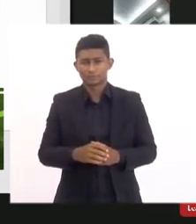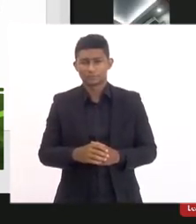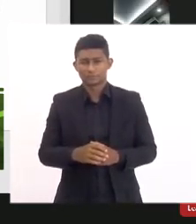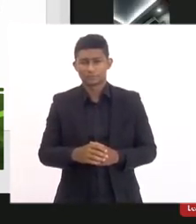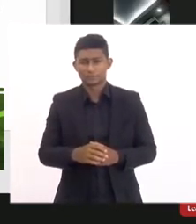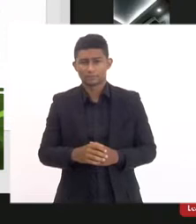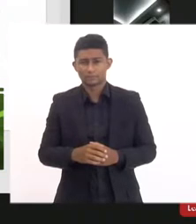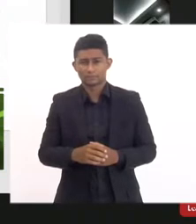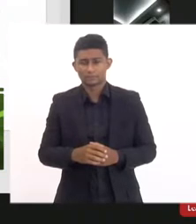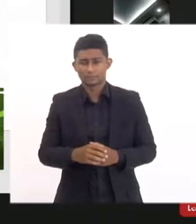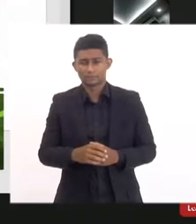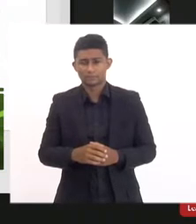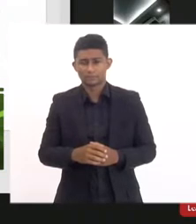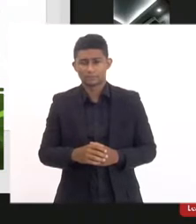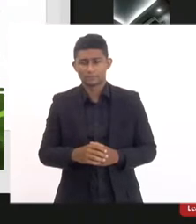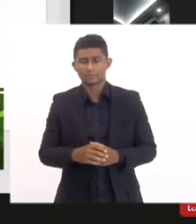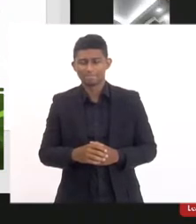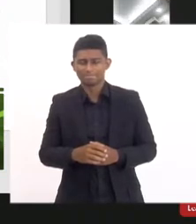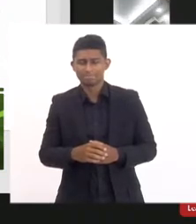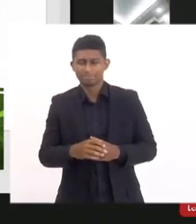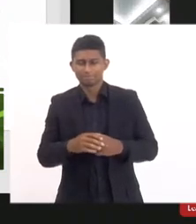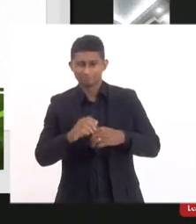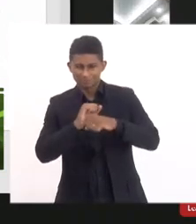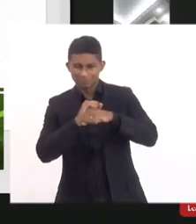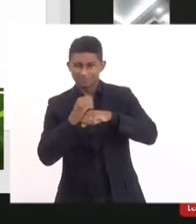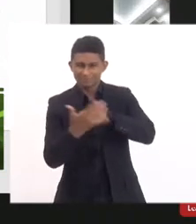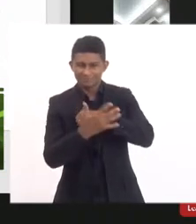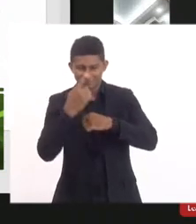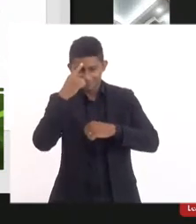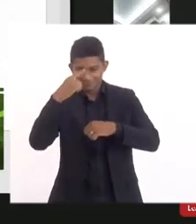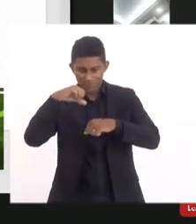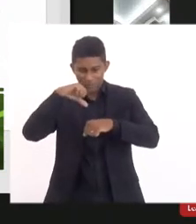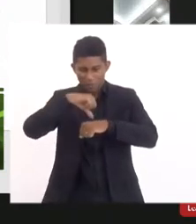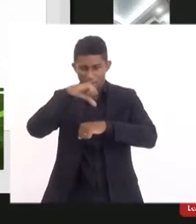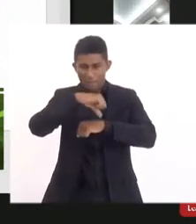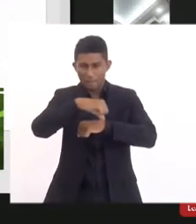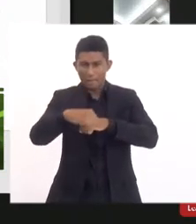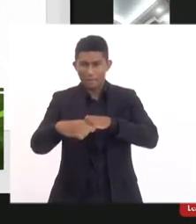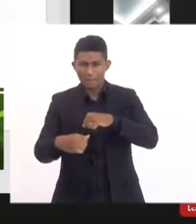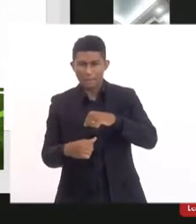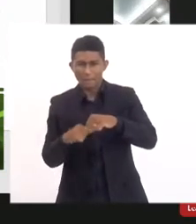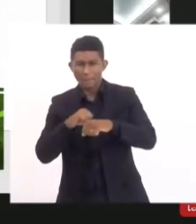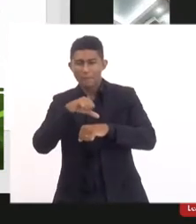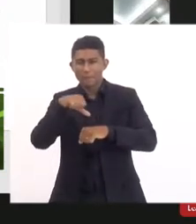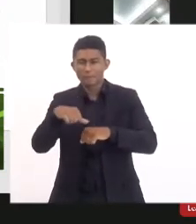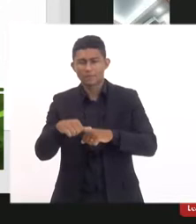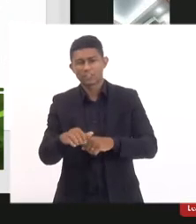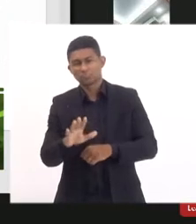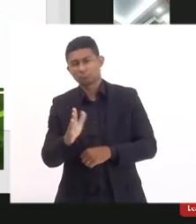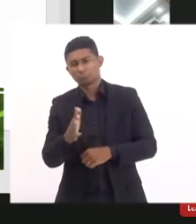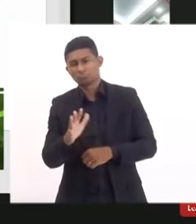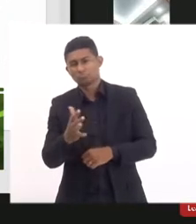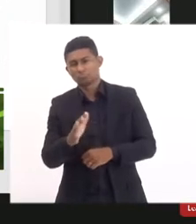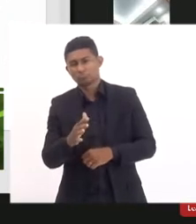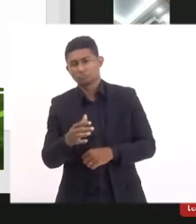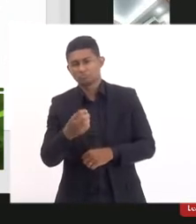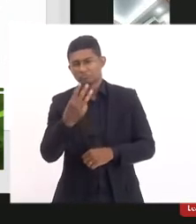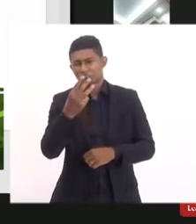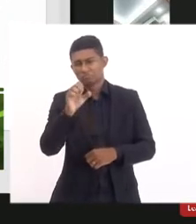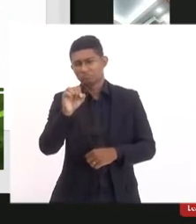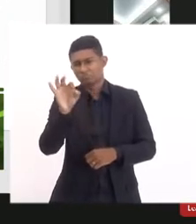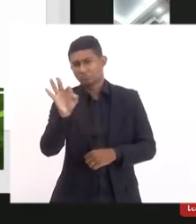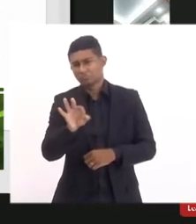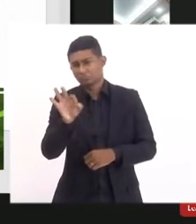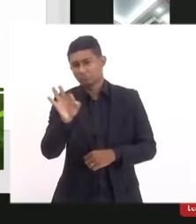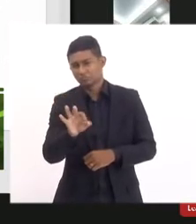da circulação da COVID, da Ômicron, no caso, né? Que está em torno de 38%